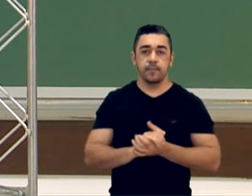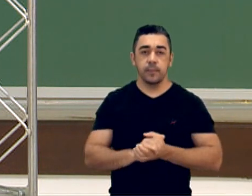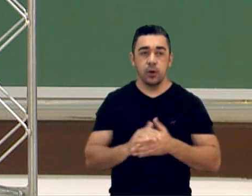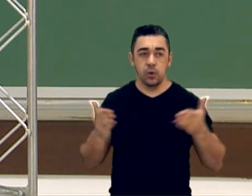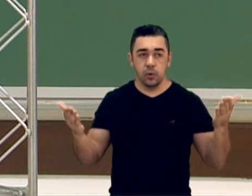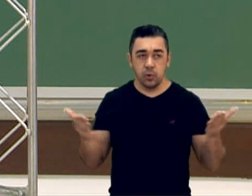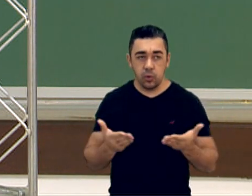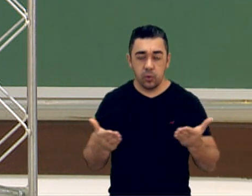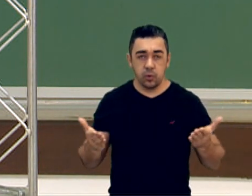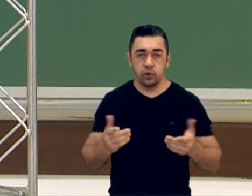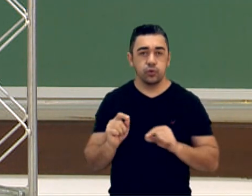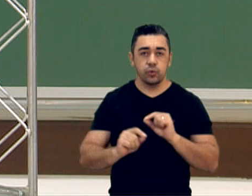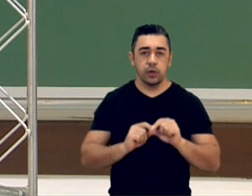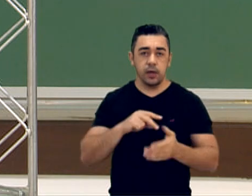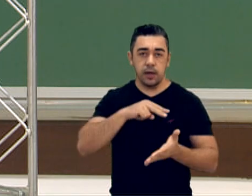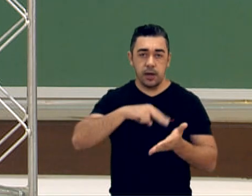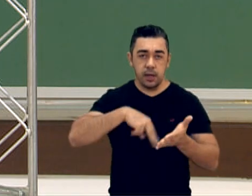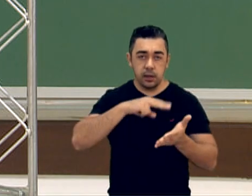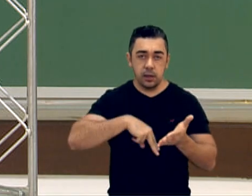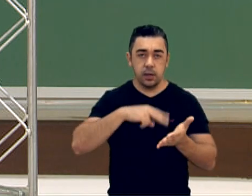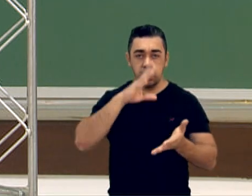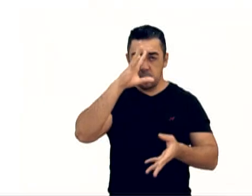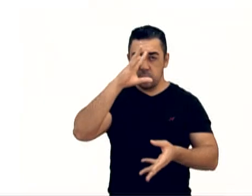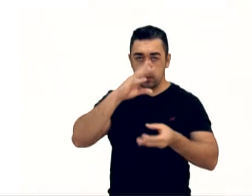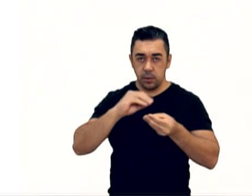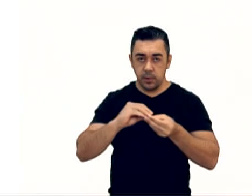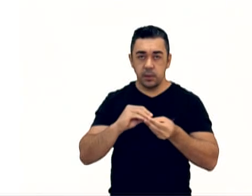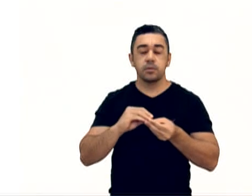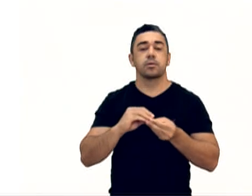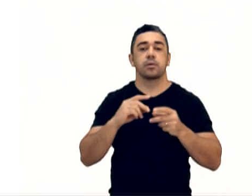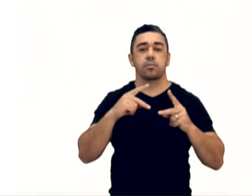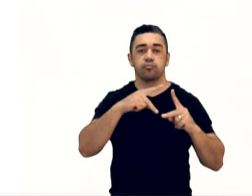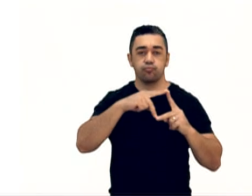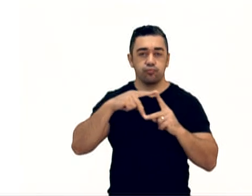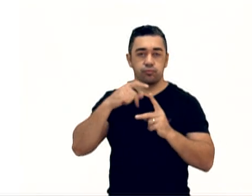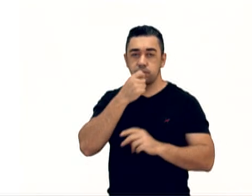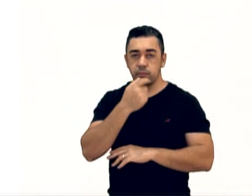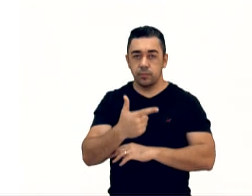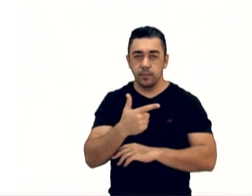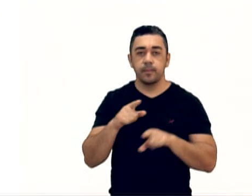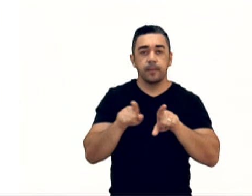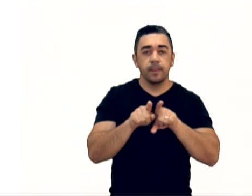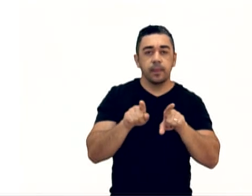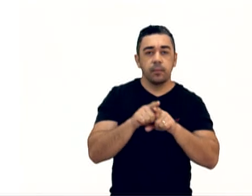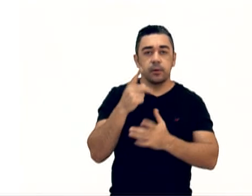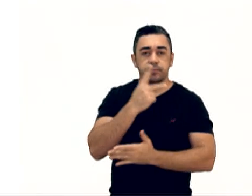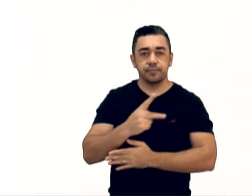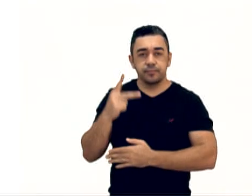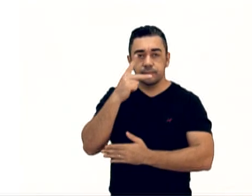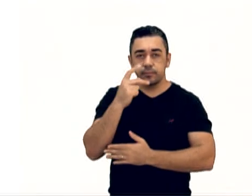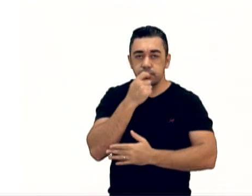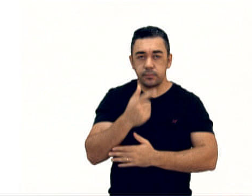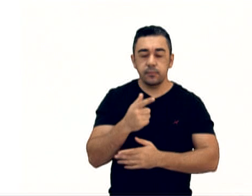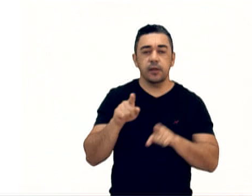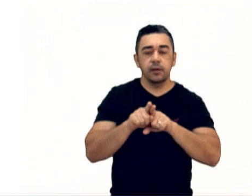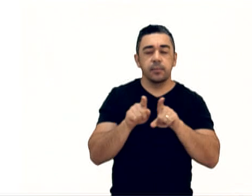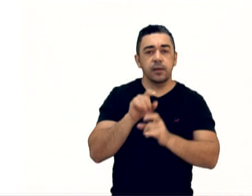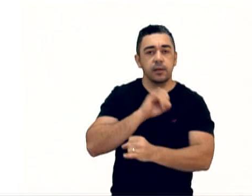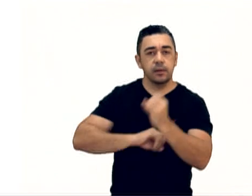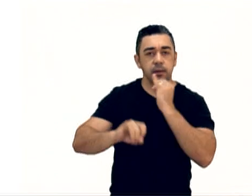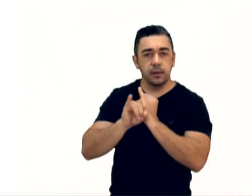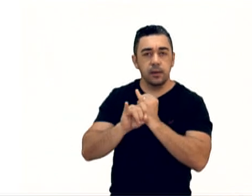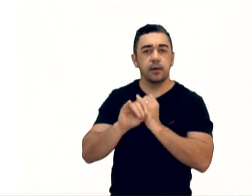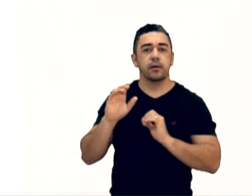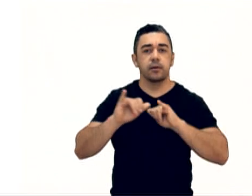Hoje nós fizemos a leitura e interpretação de cartoons nessa aula, nós falamos sobre as fake news, internet slangs,